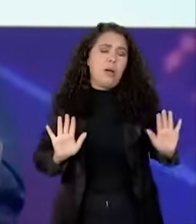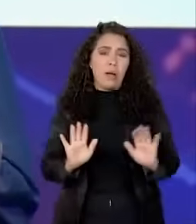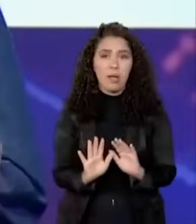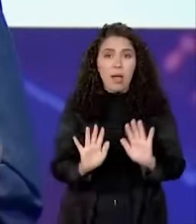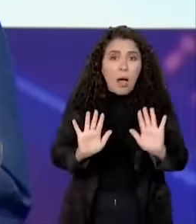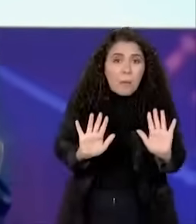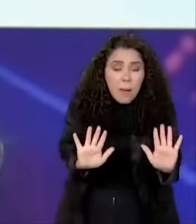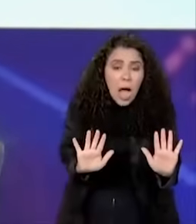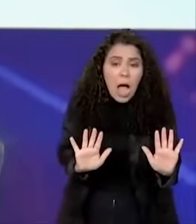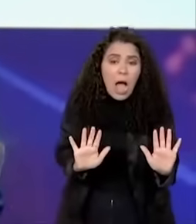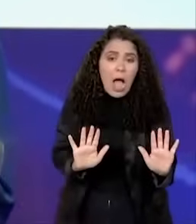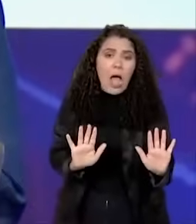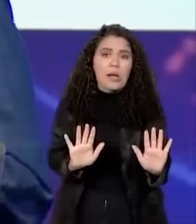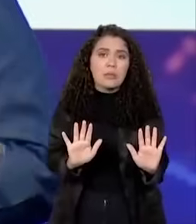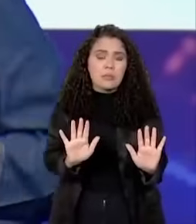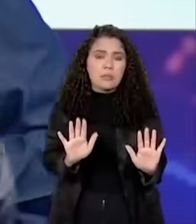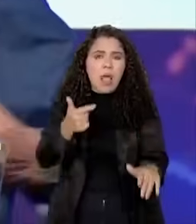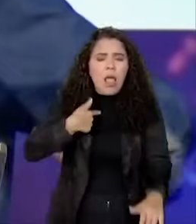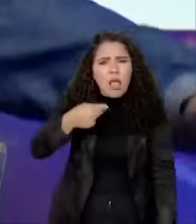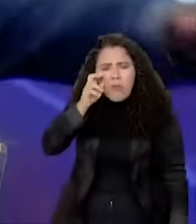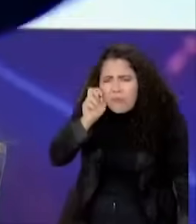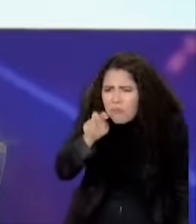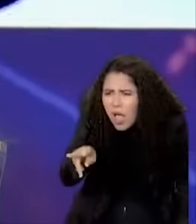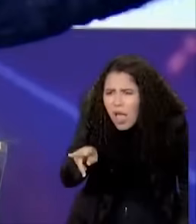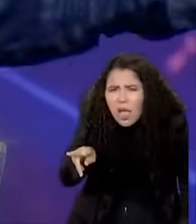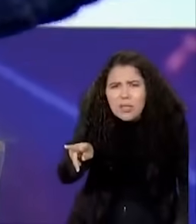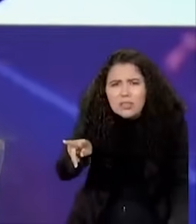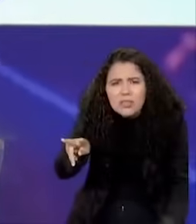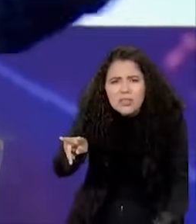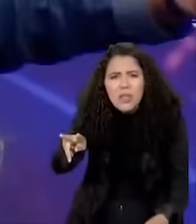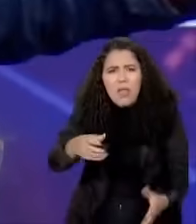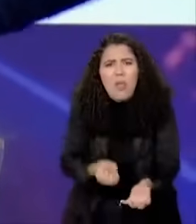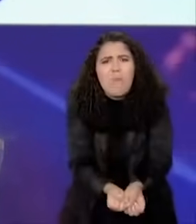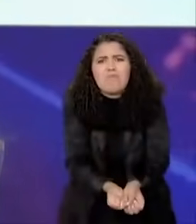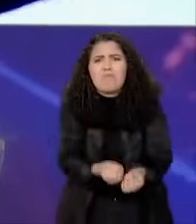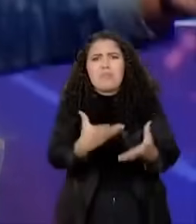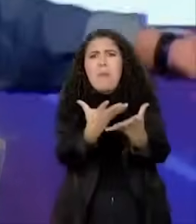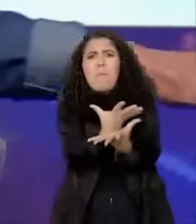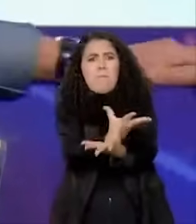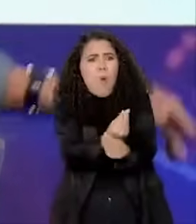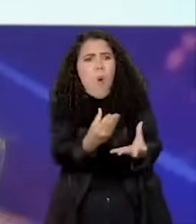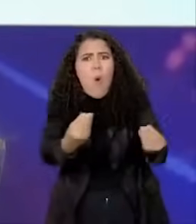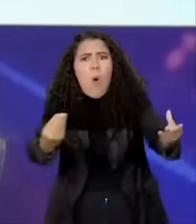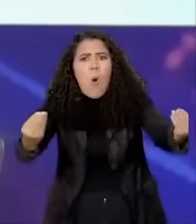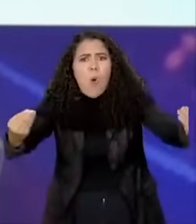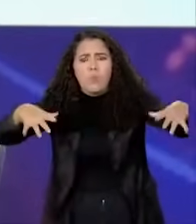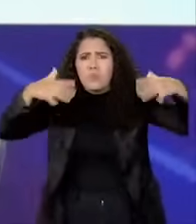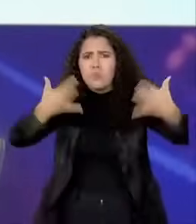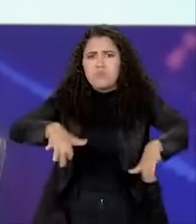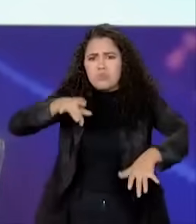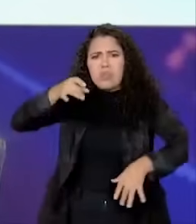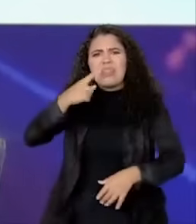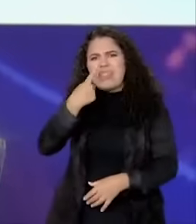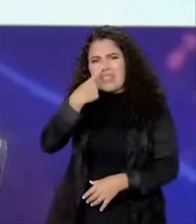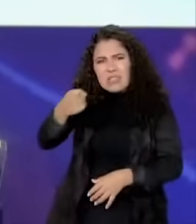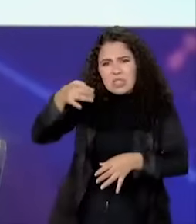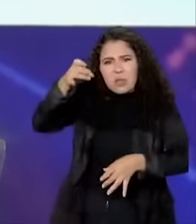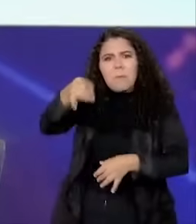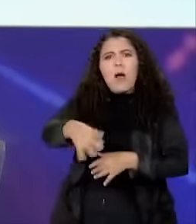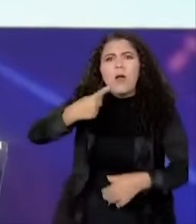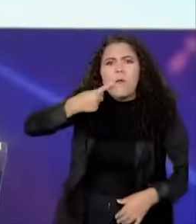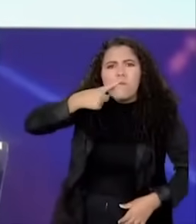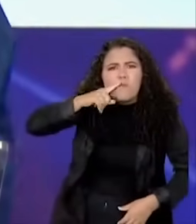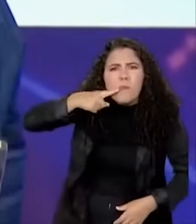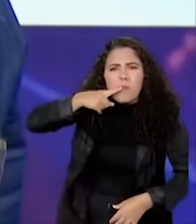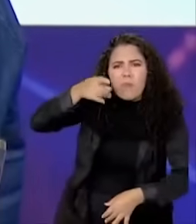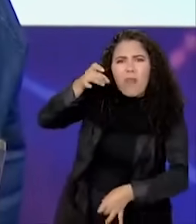Mas aí eu vou ali e vejo aquele monte, é uma floresta, é quase que um oceano Atlântico de bagaço de cana. E aí